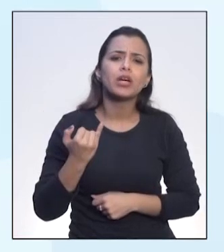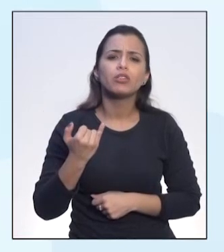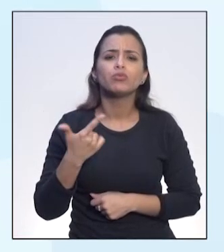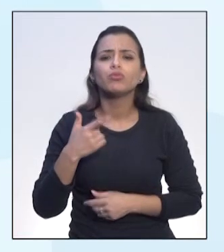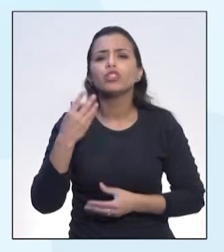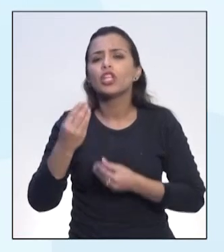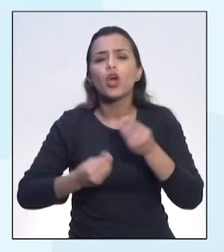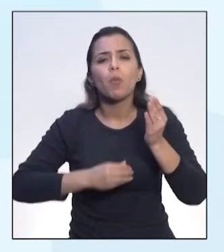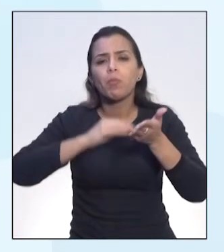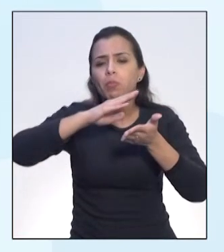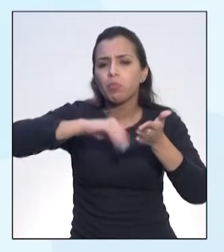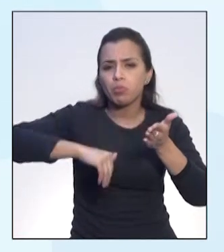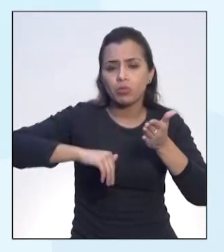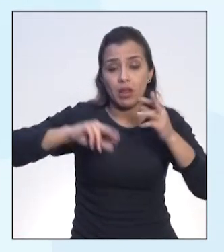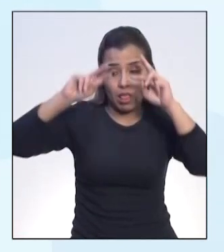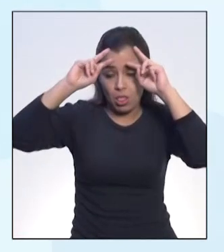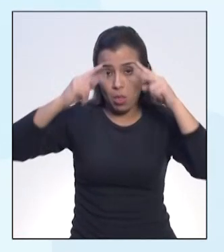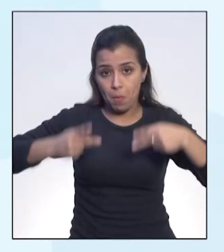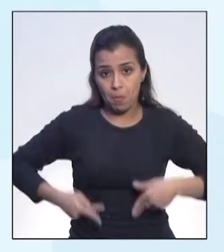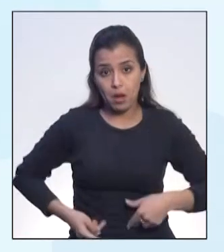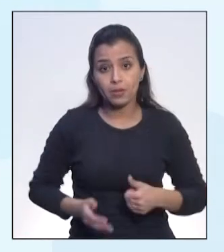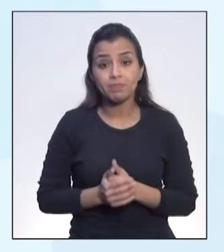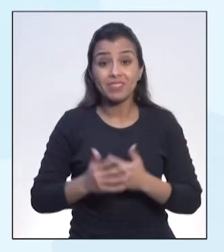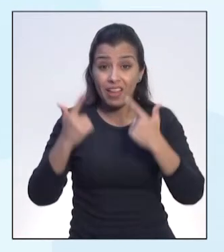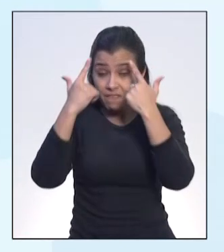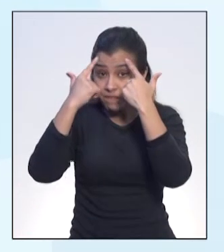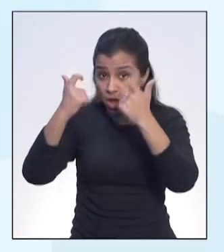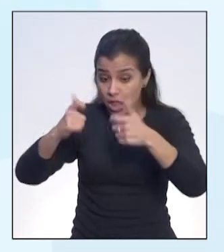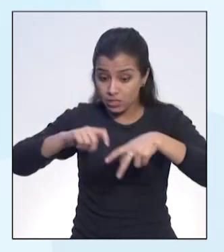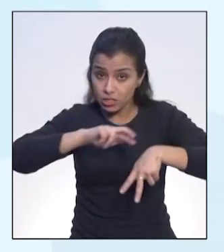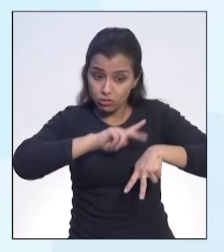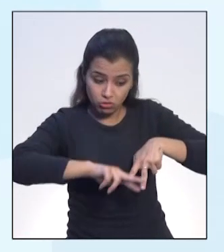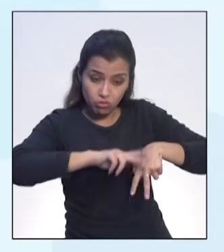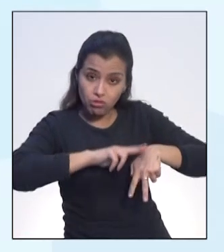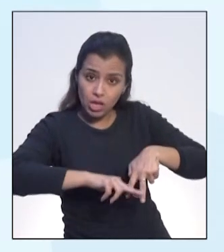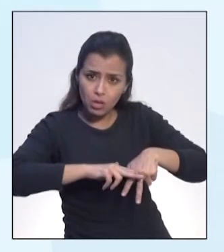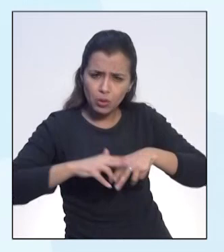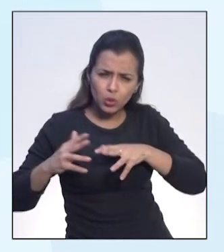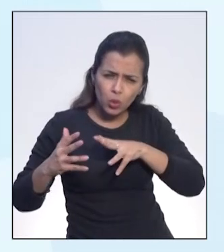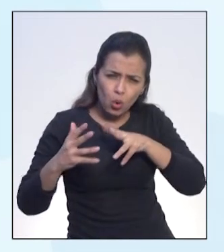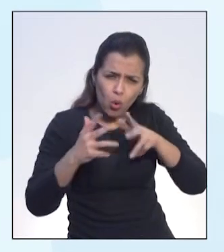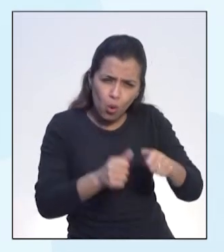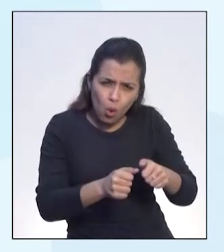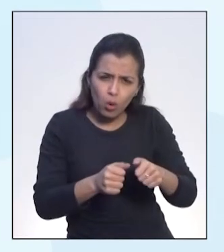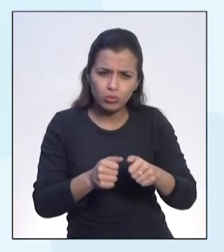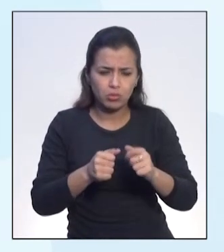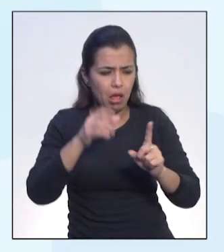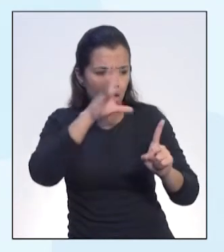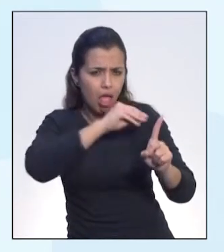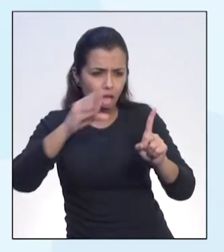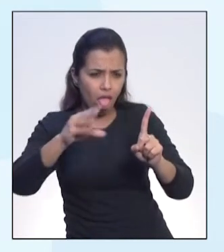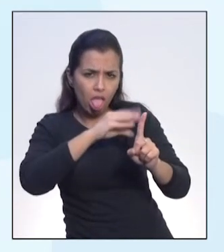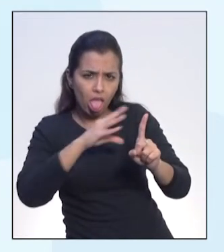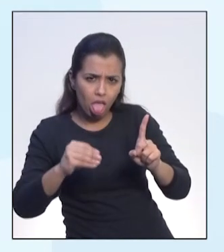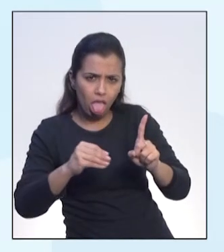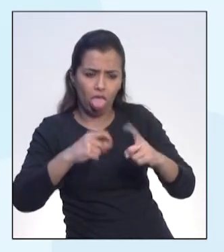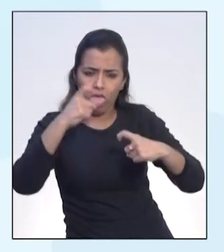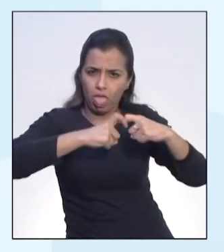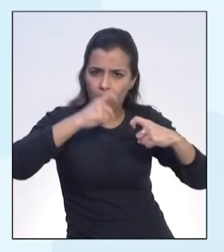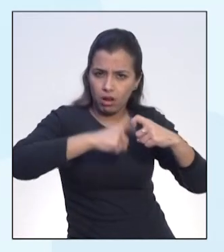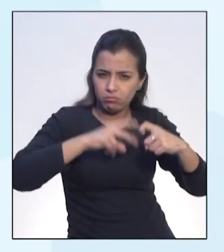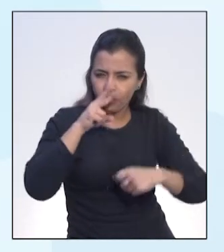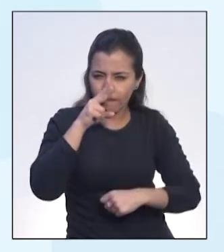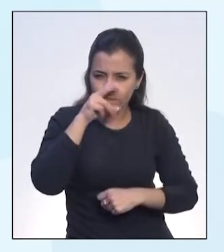dos direitos humanos universais. A violência de gênero e todas as formas de assédio, exploração sexual,